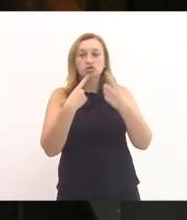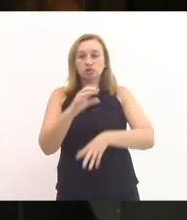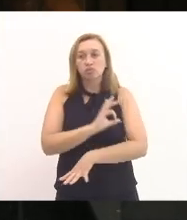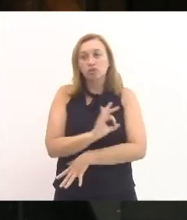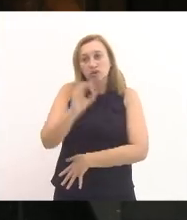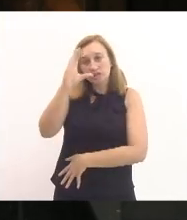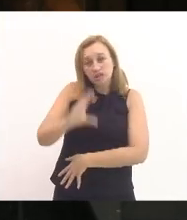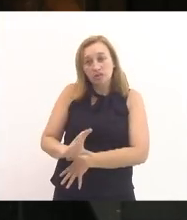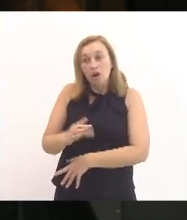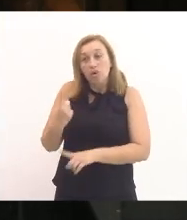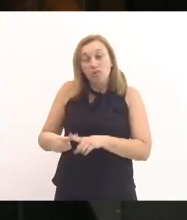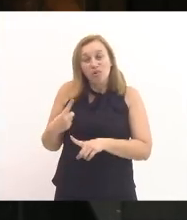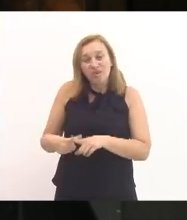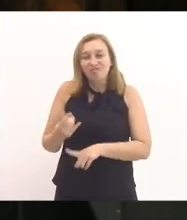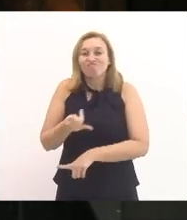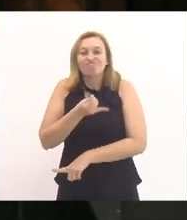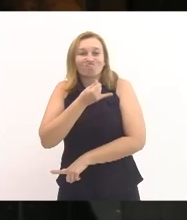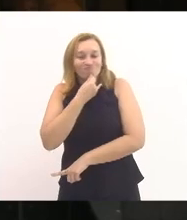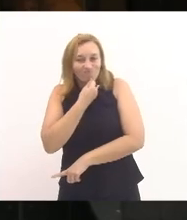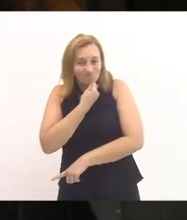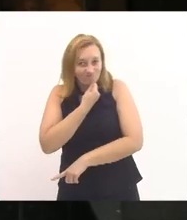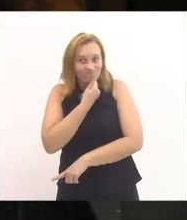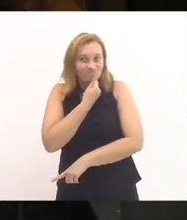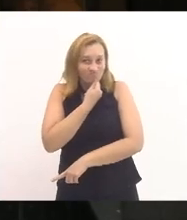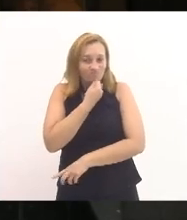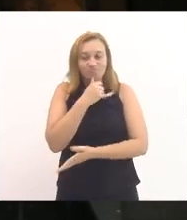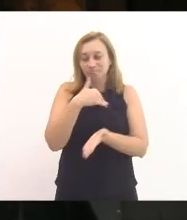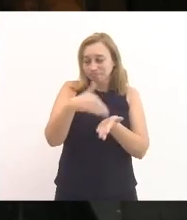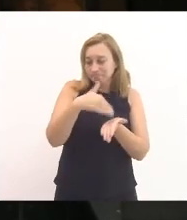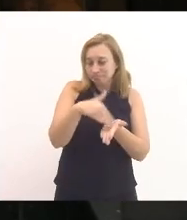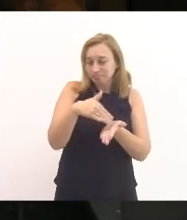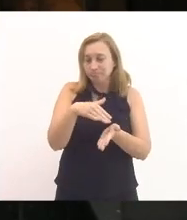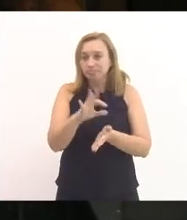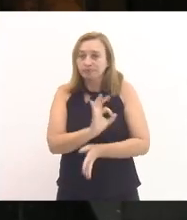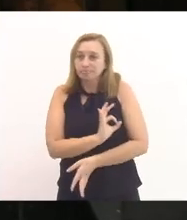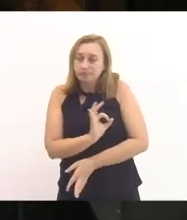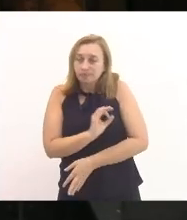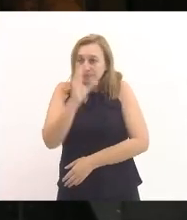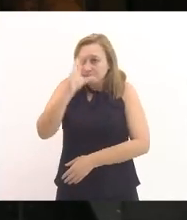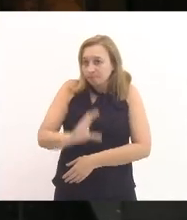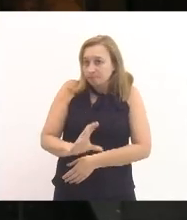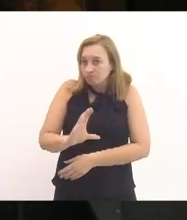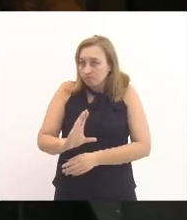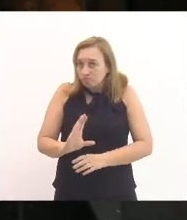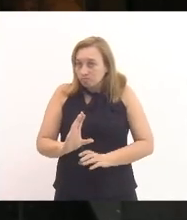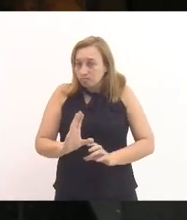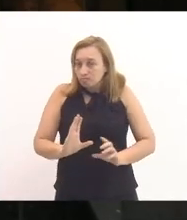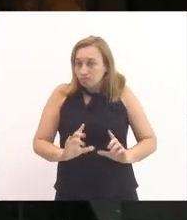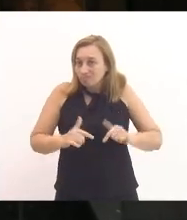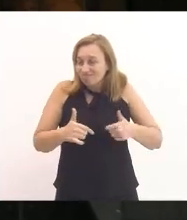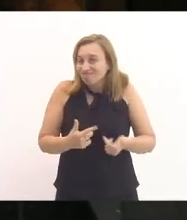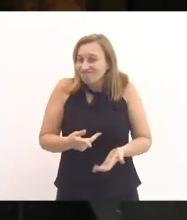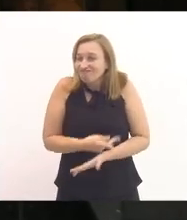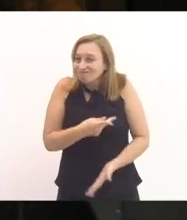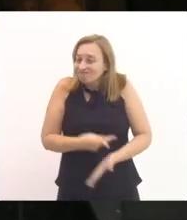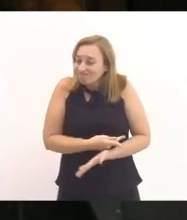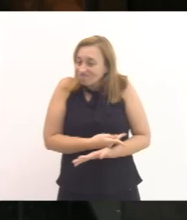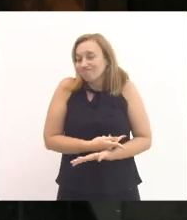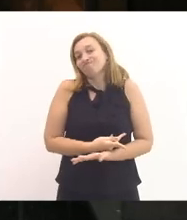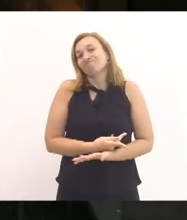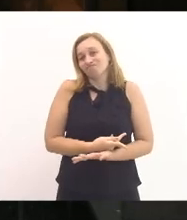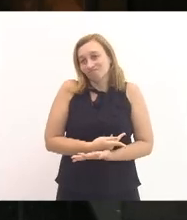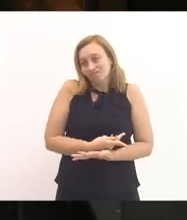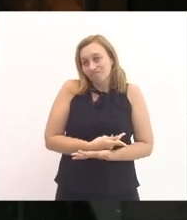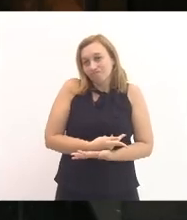civil porque lamentavelmente a secretaria de Polícia Civil teve uma postura arrogante prepotente